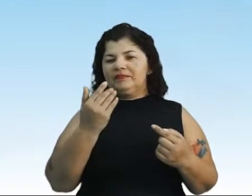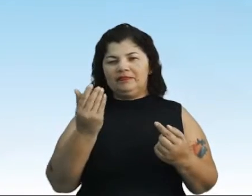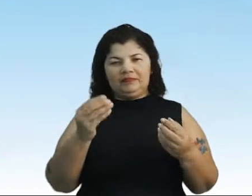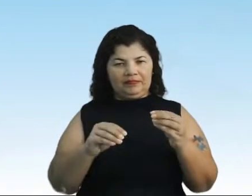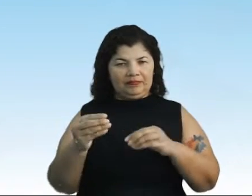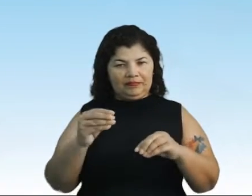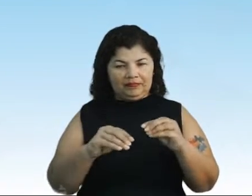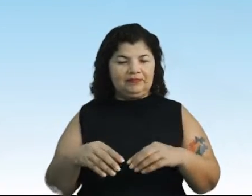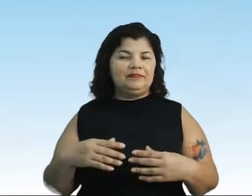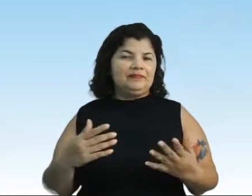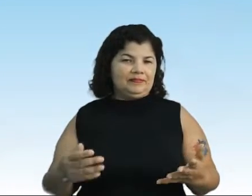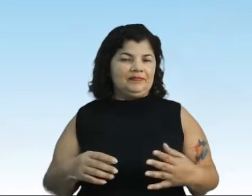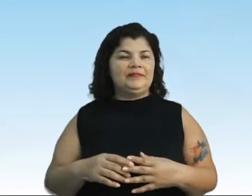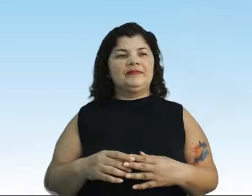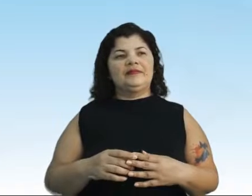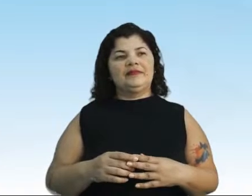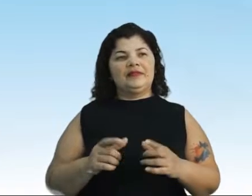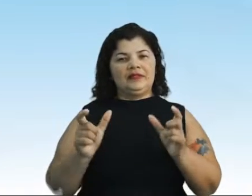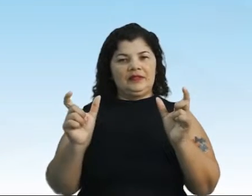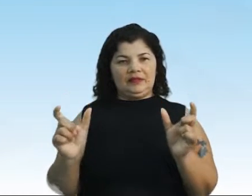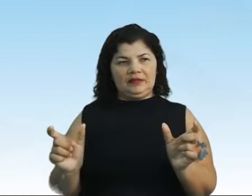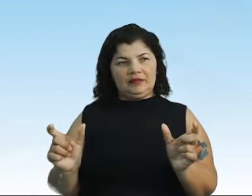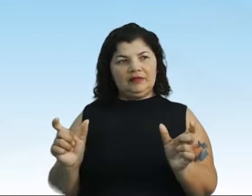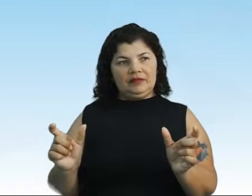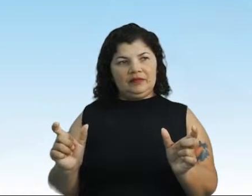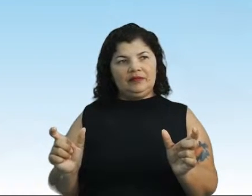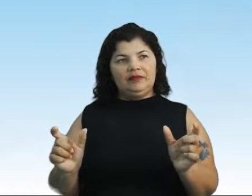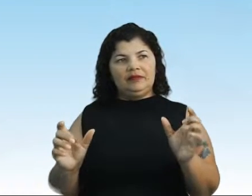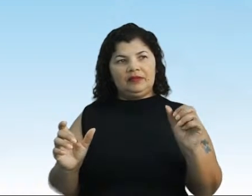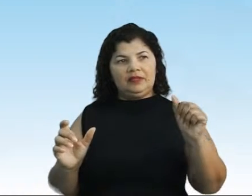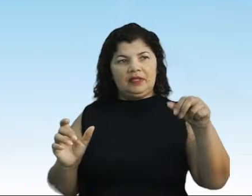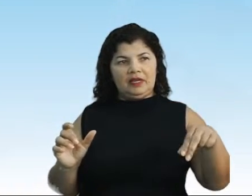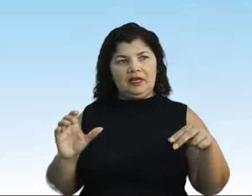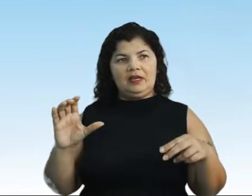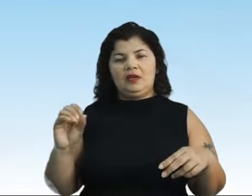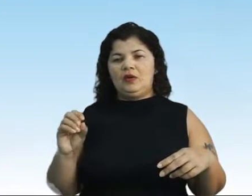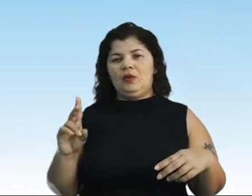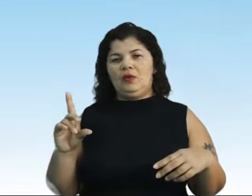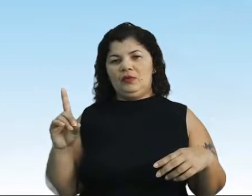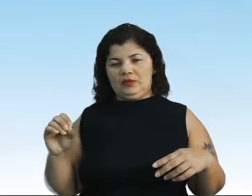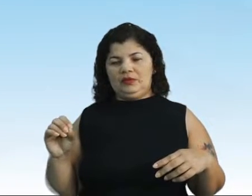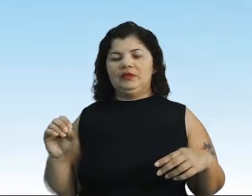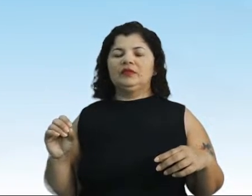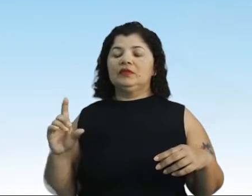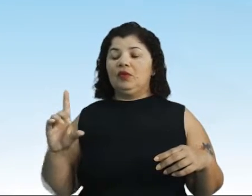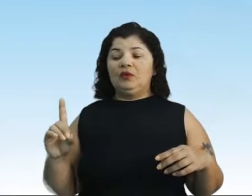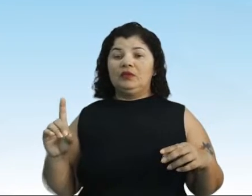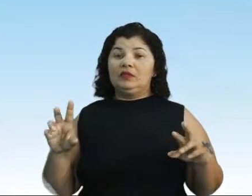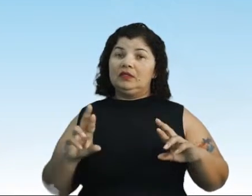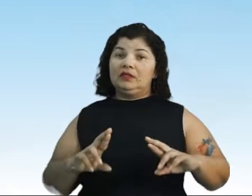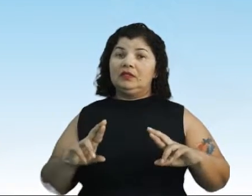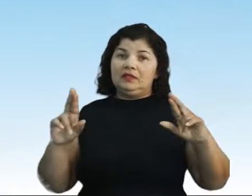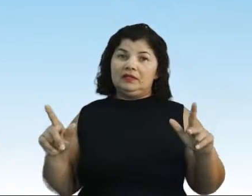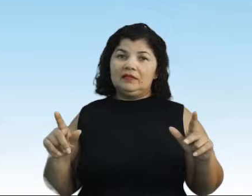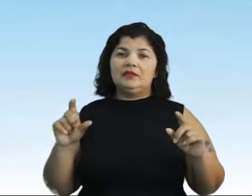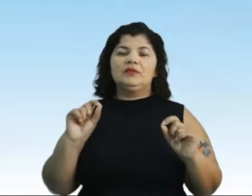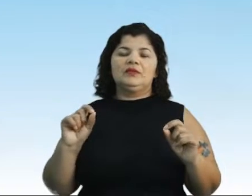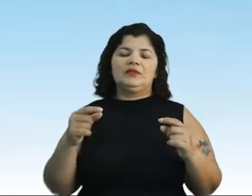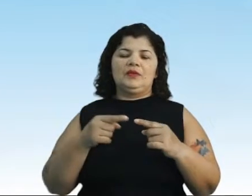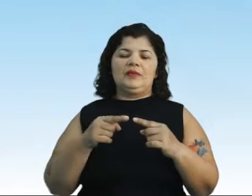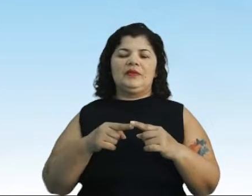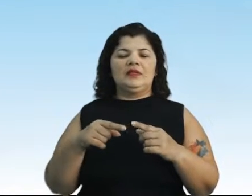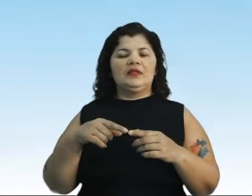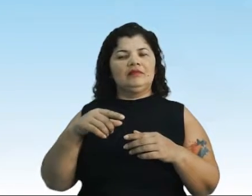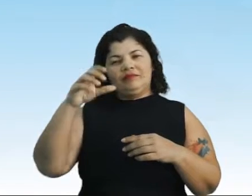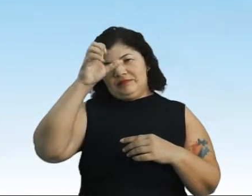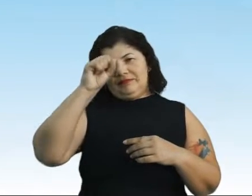enfim. São esses dois pontos do can e could de diferente que a gente tem para se referir à habilidade. Lembrando que o